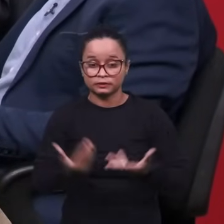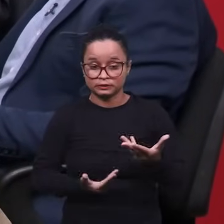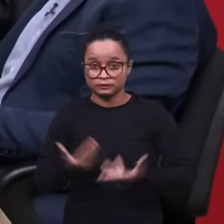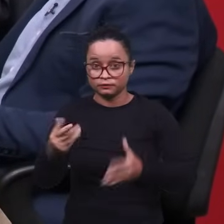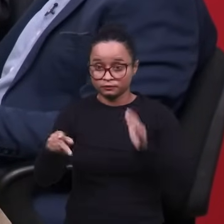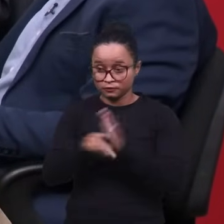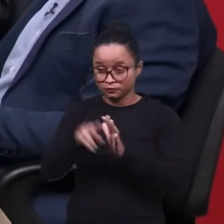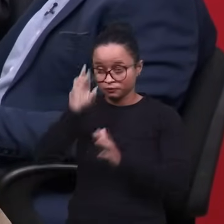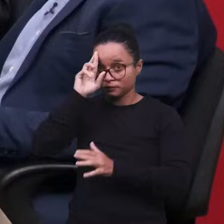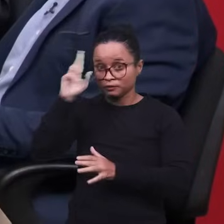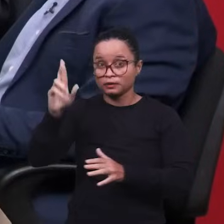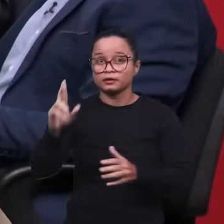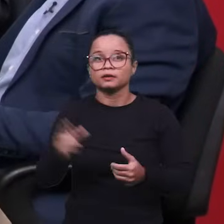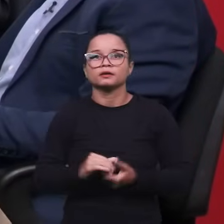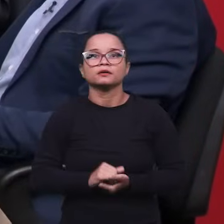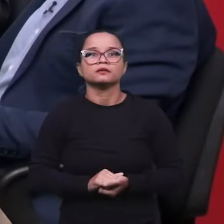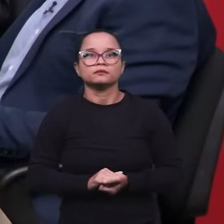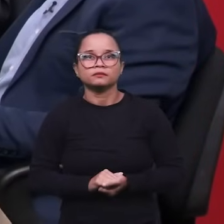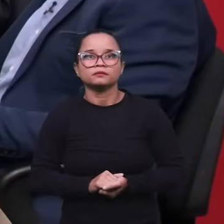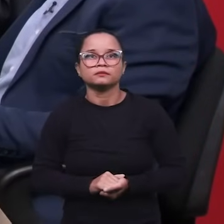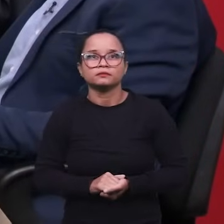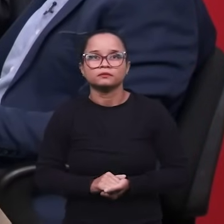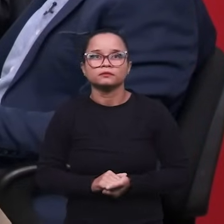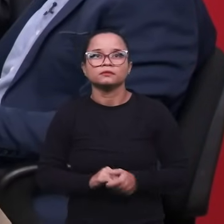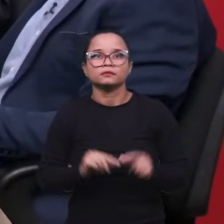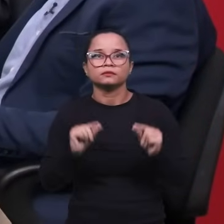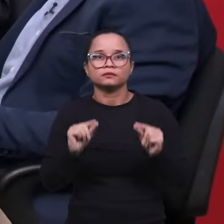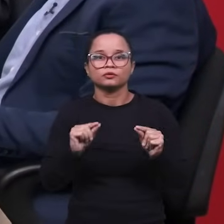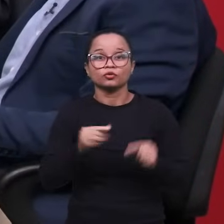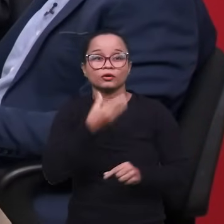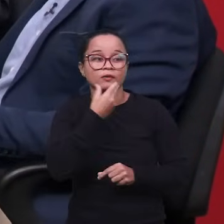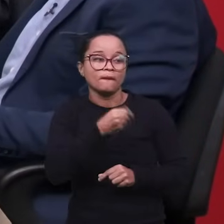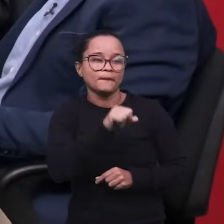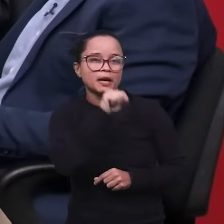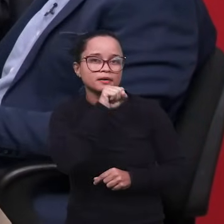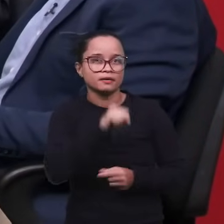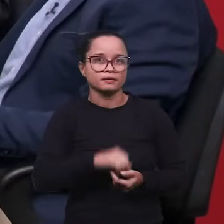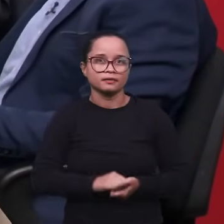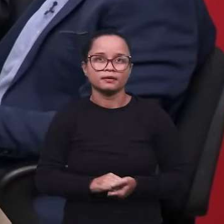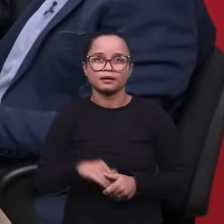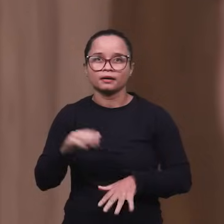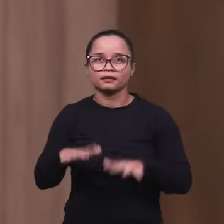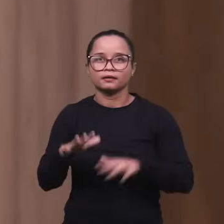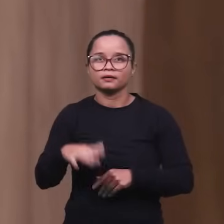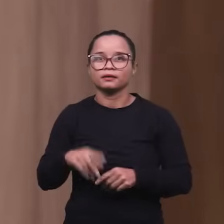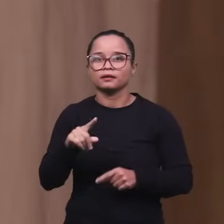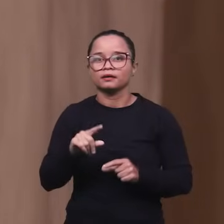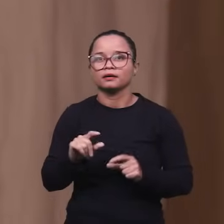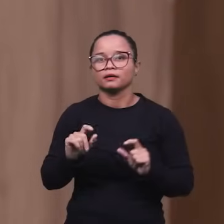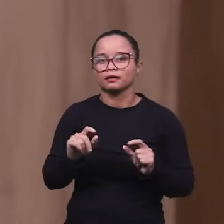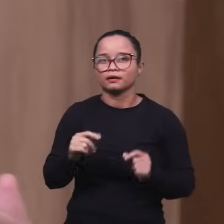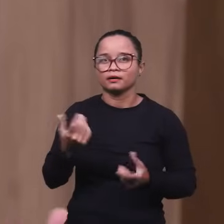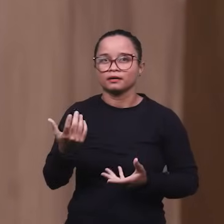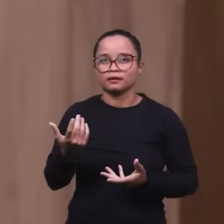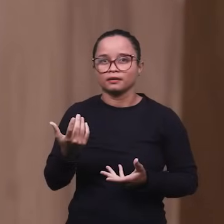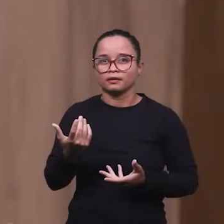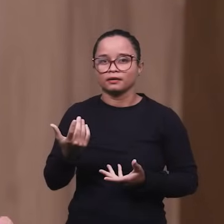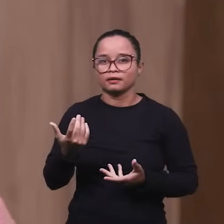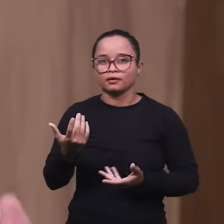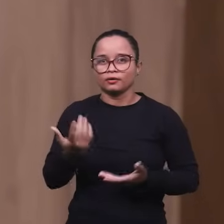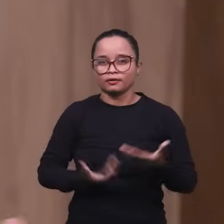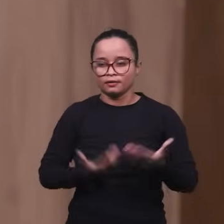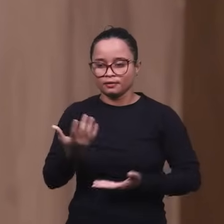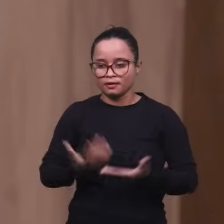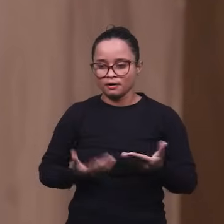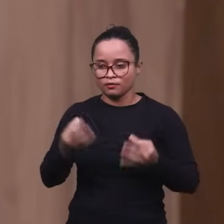Senhor, que muitas vezes há essa separação do que é o servo do Senhor e do que é o pai. Que às vezes todo mundo pensa de forma simplória,